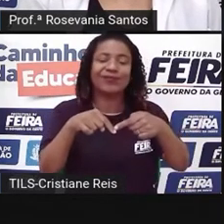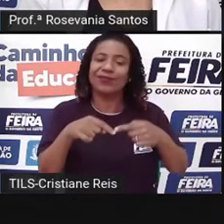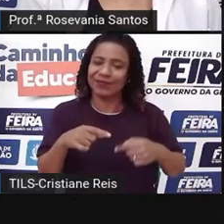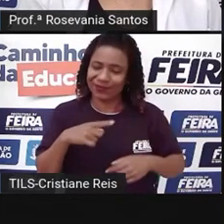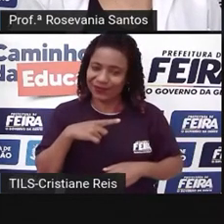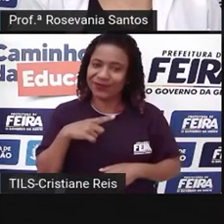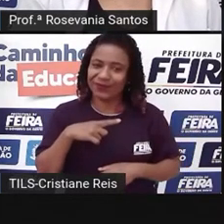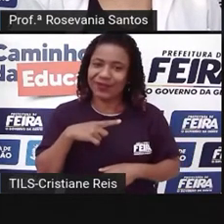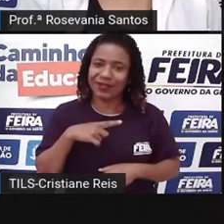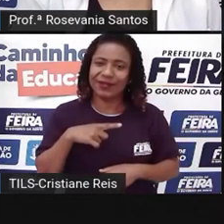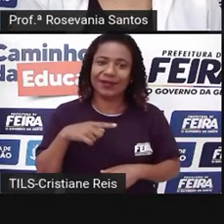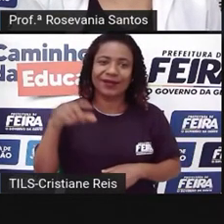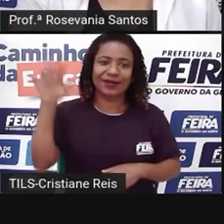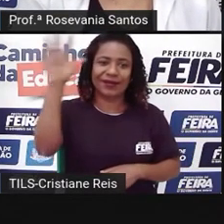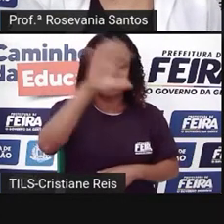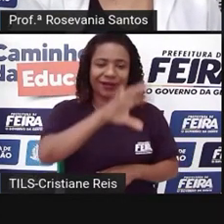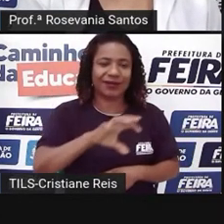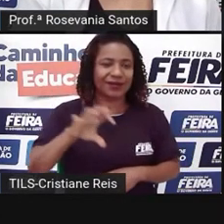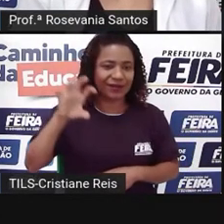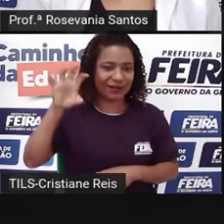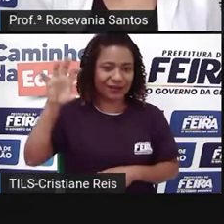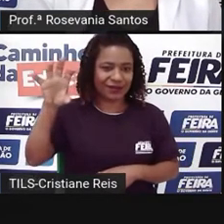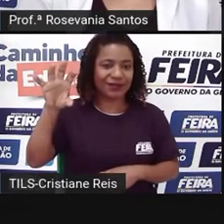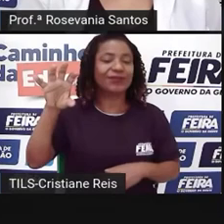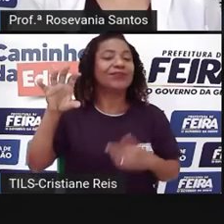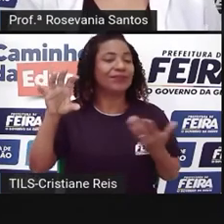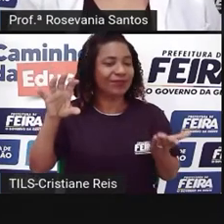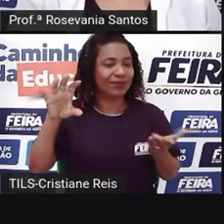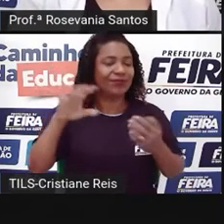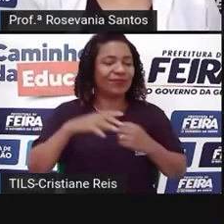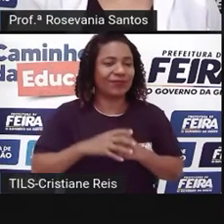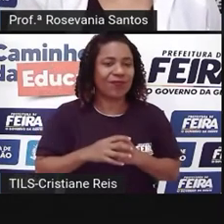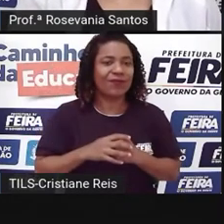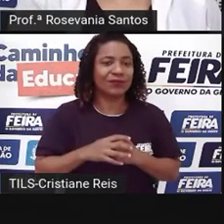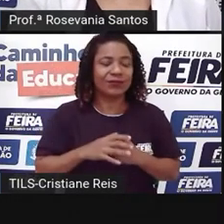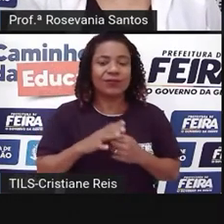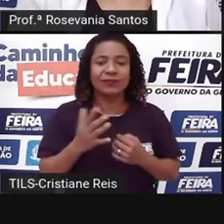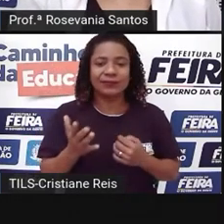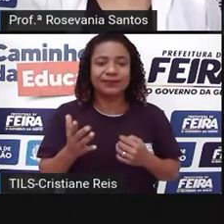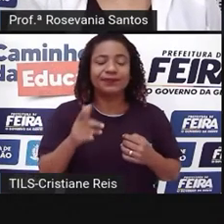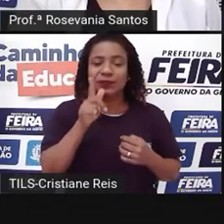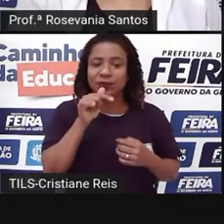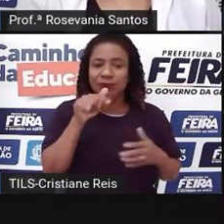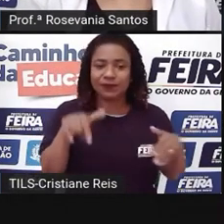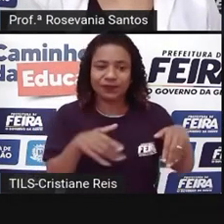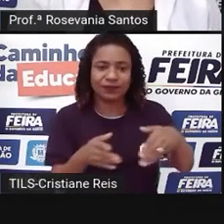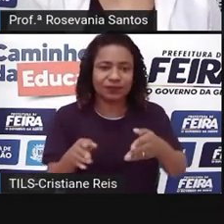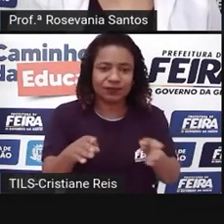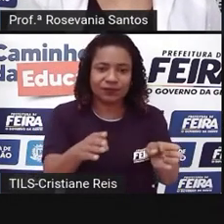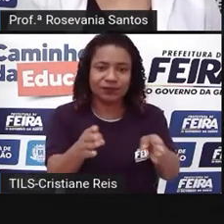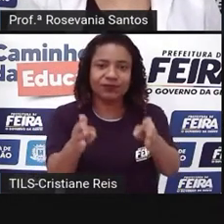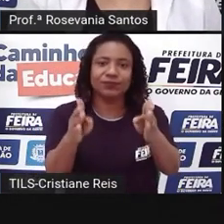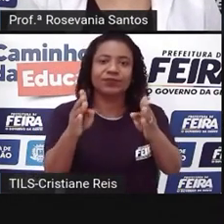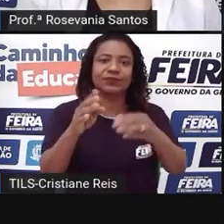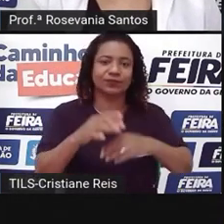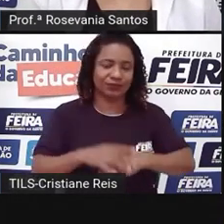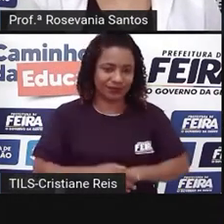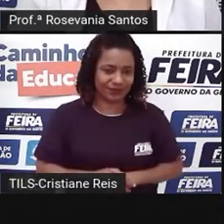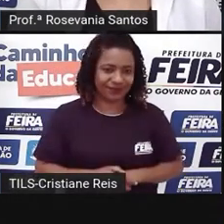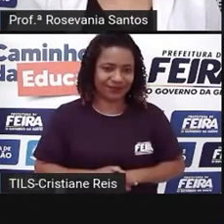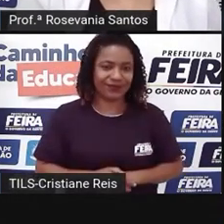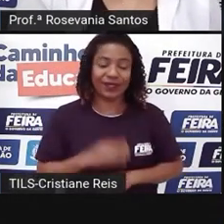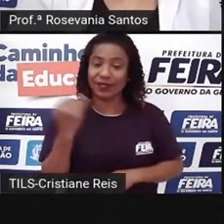a região, ela precisava, né, no caso, ter mais, mas de qualquer forma, esses rios, eles já dão uma grande